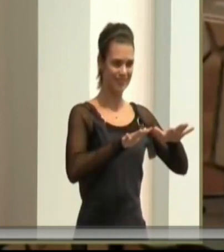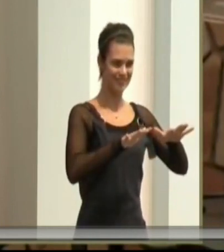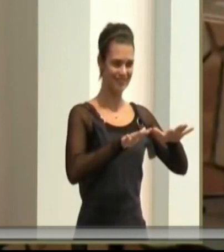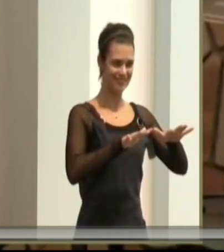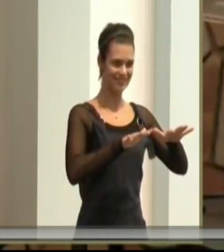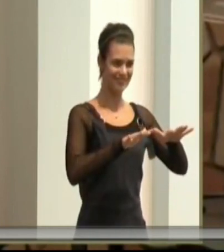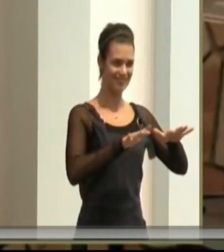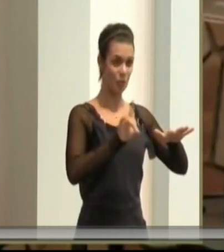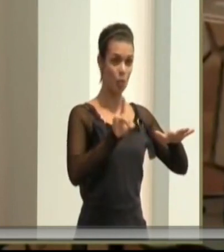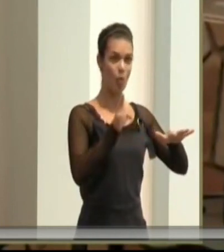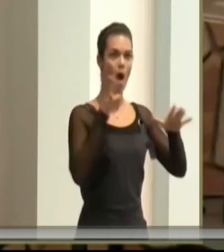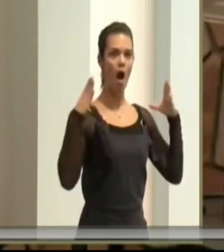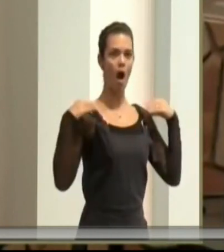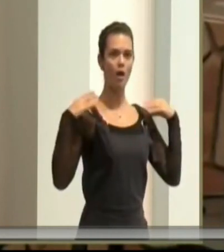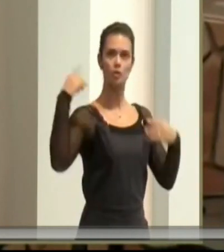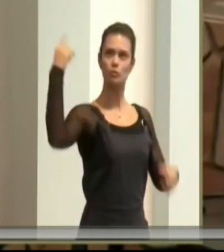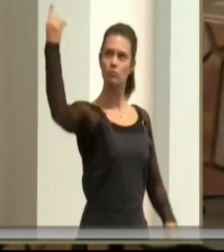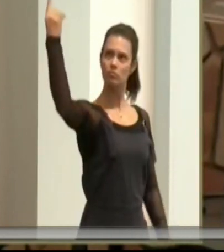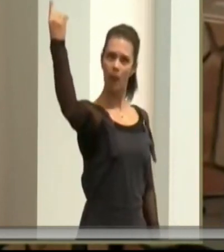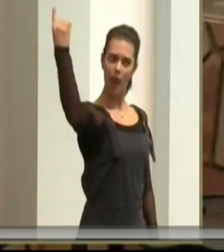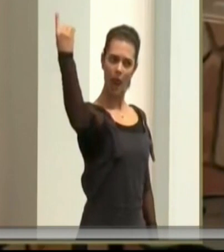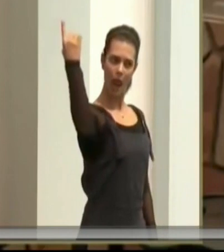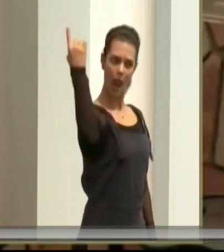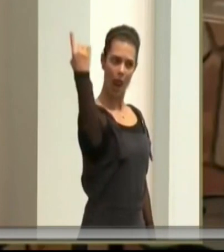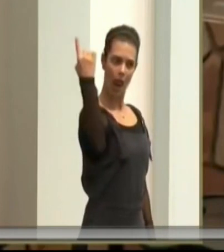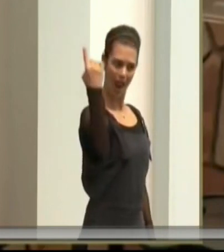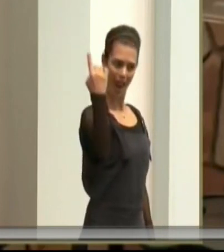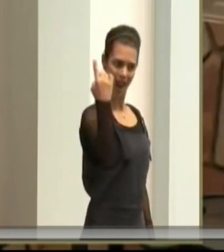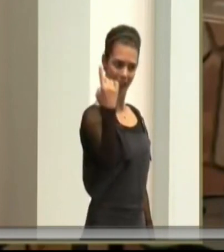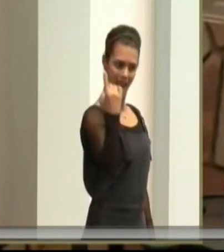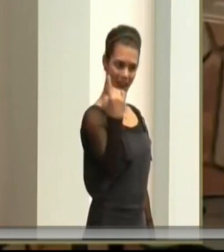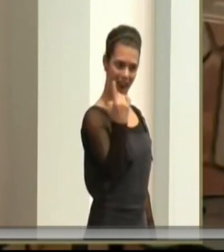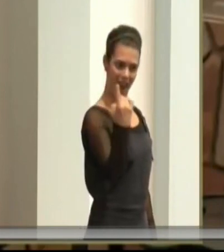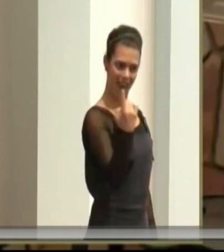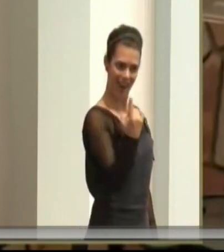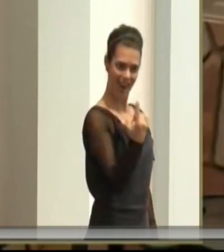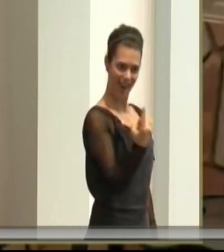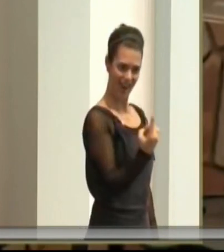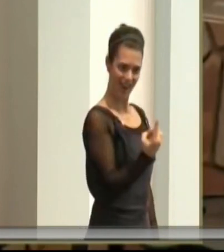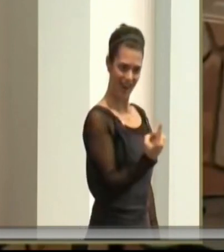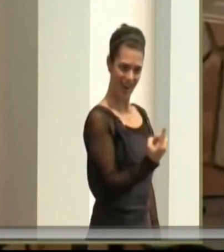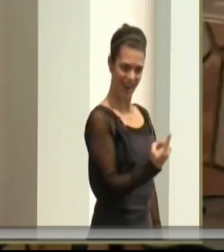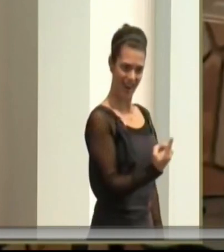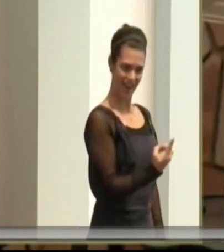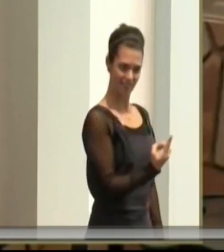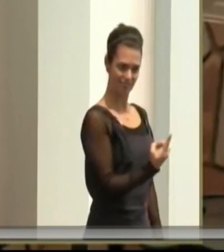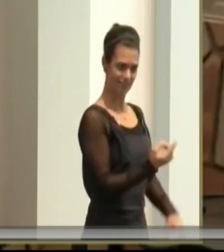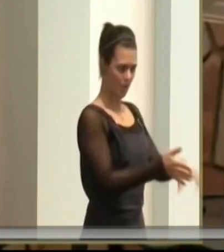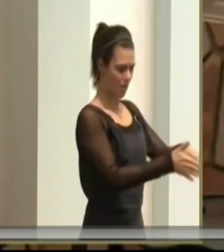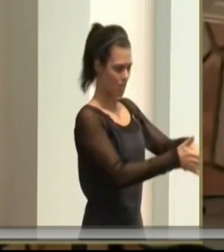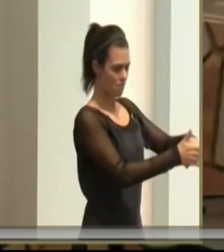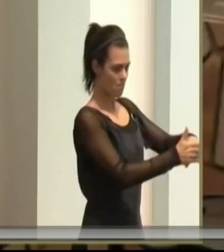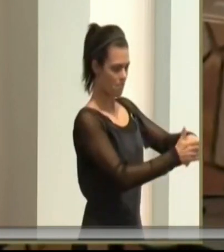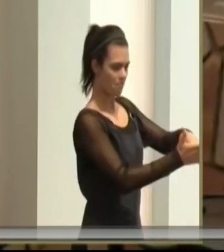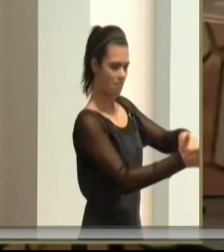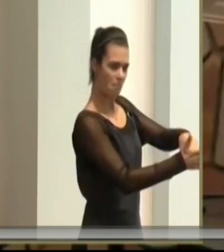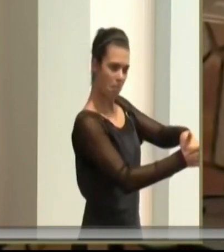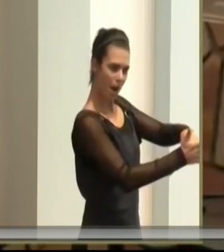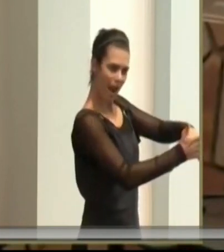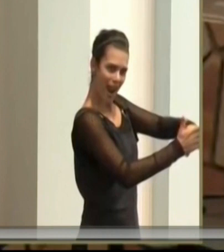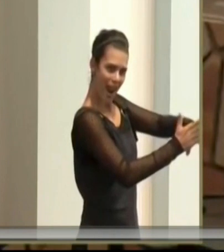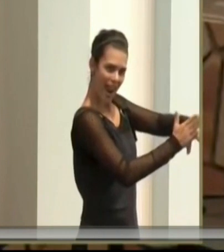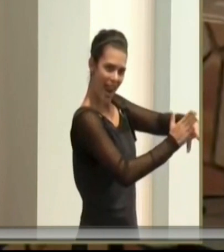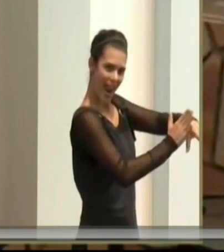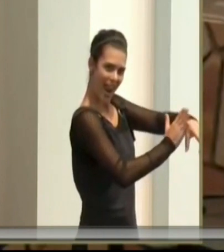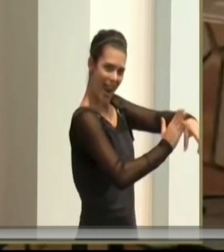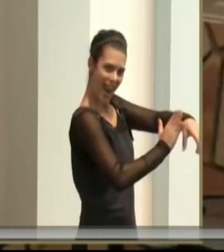sobrenatural, um anjo, desce do céu e, aproximando do sepulcro, rola a pedra da frente. E o